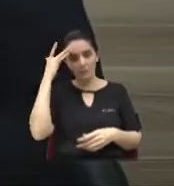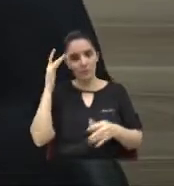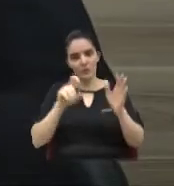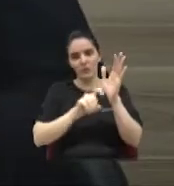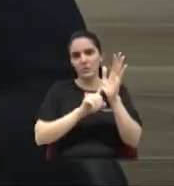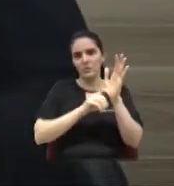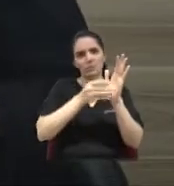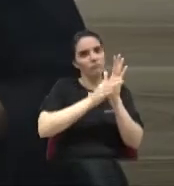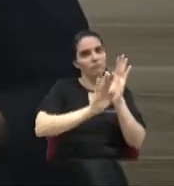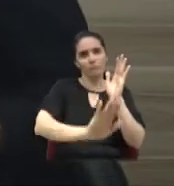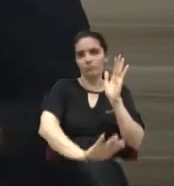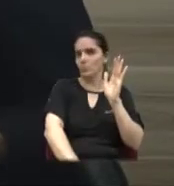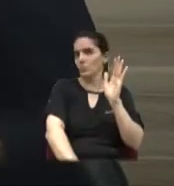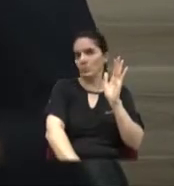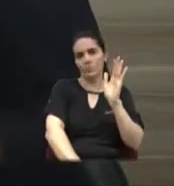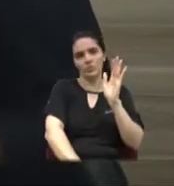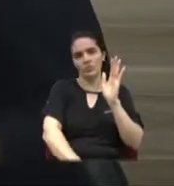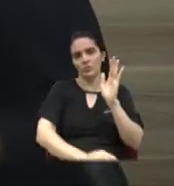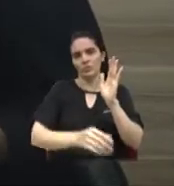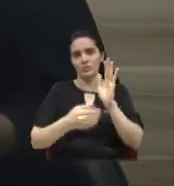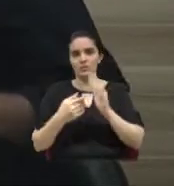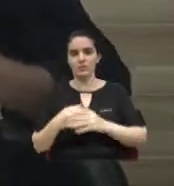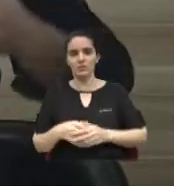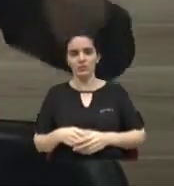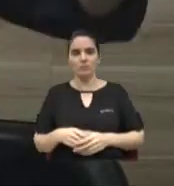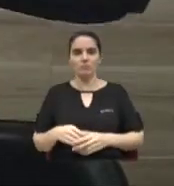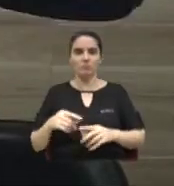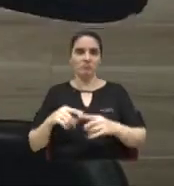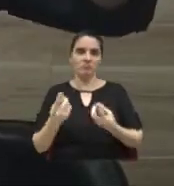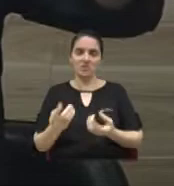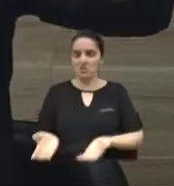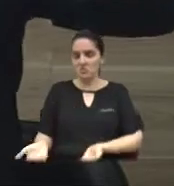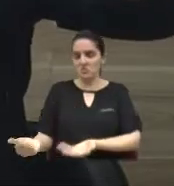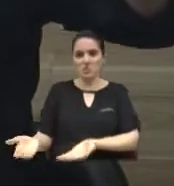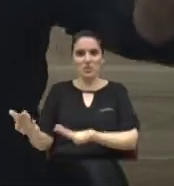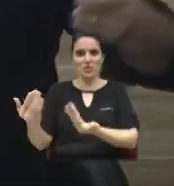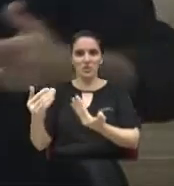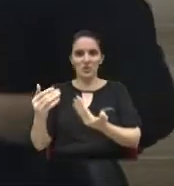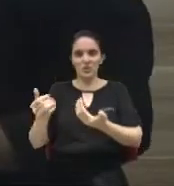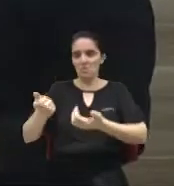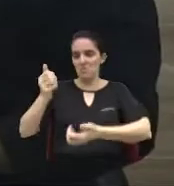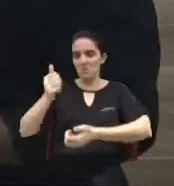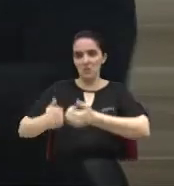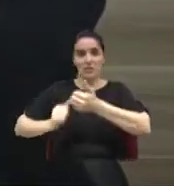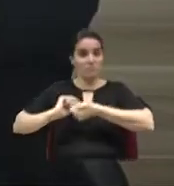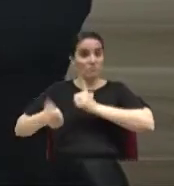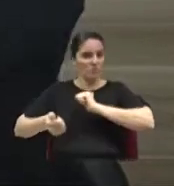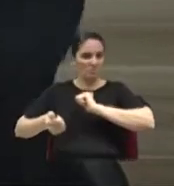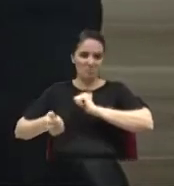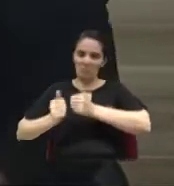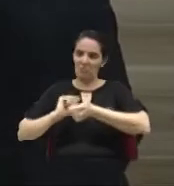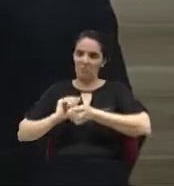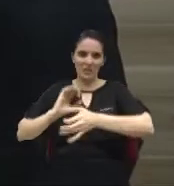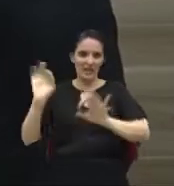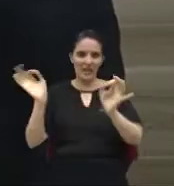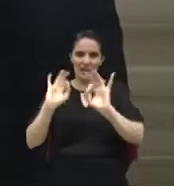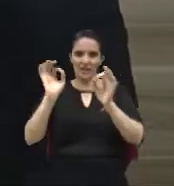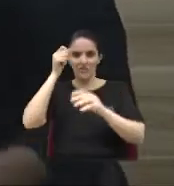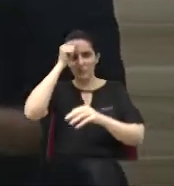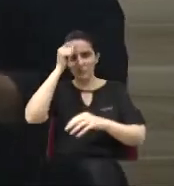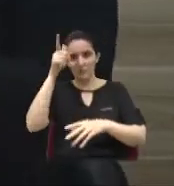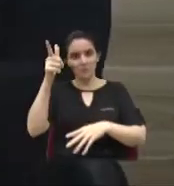droga, né, não acabe com a vida dele, quando na verdade a gente não estimula o esporte, a educação, a cultura, a